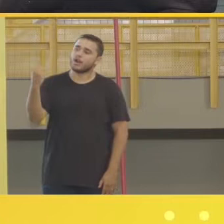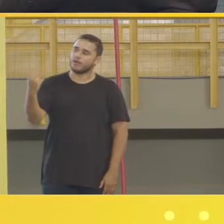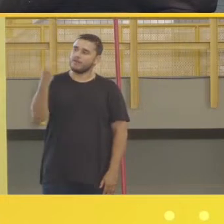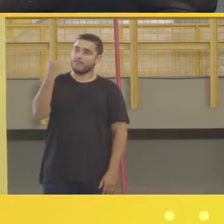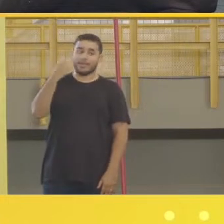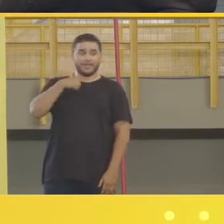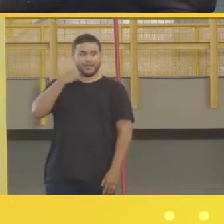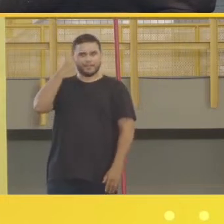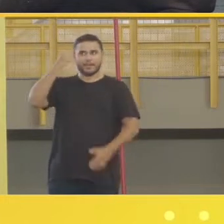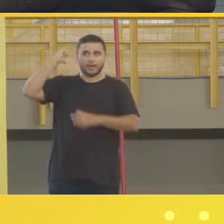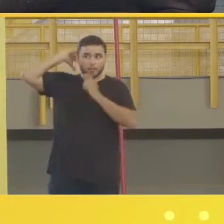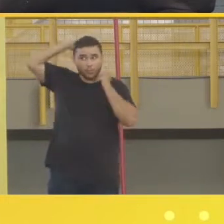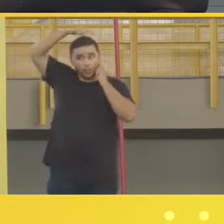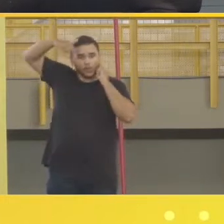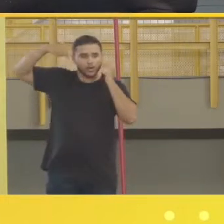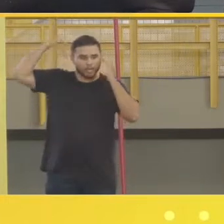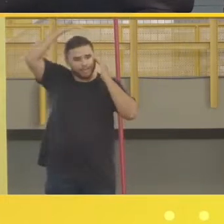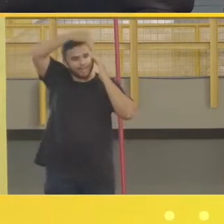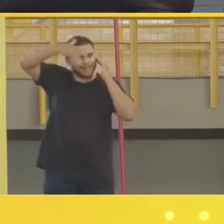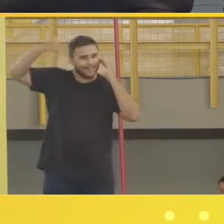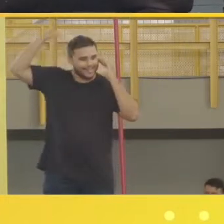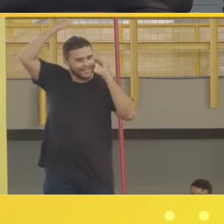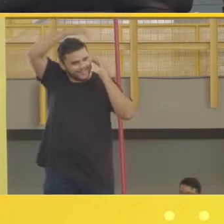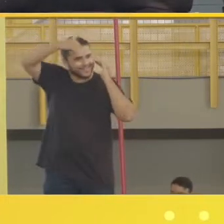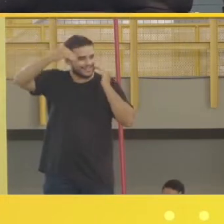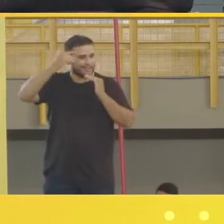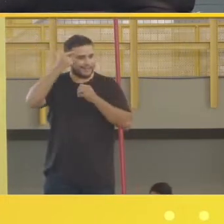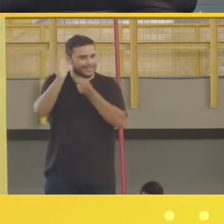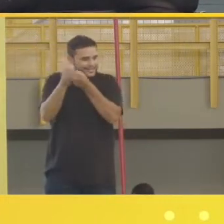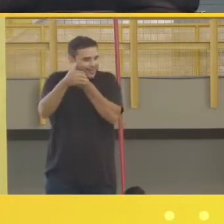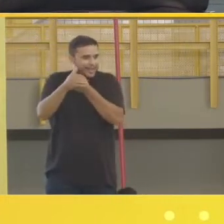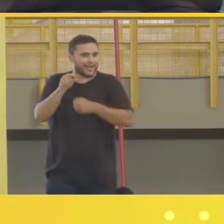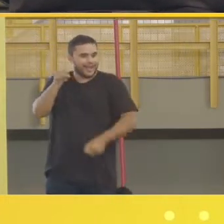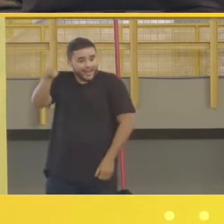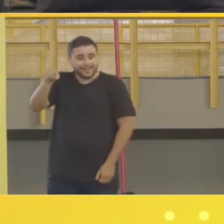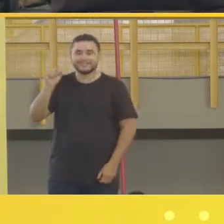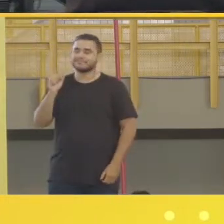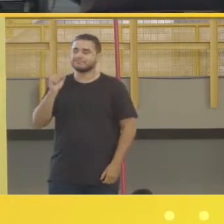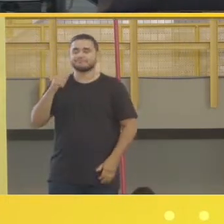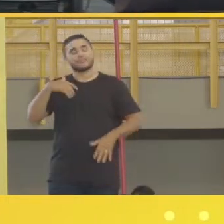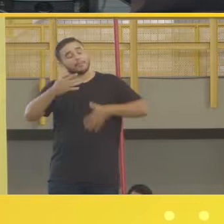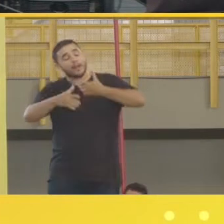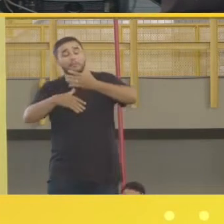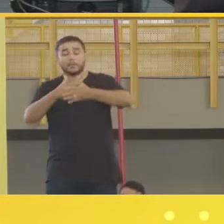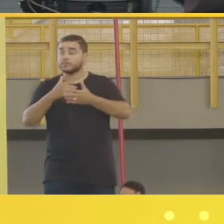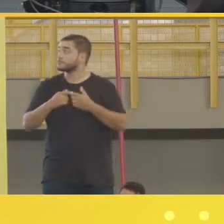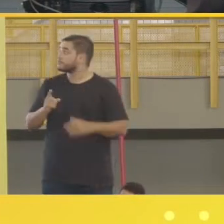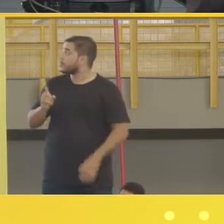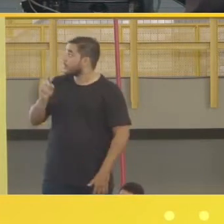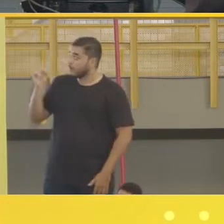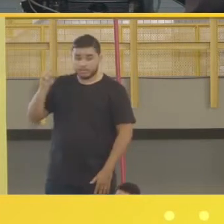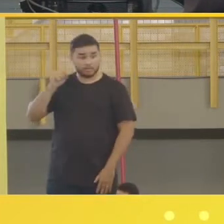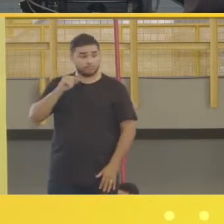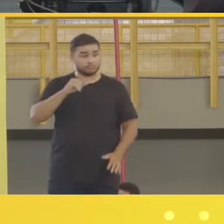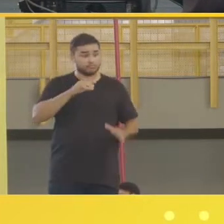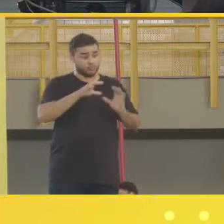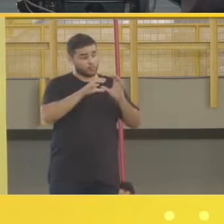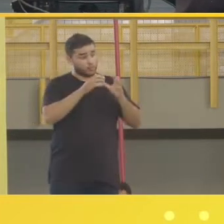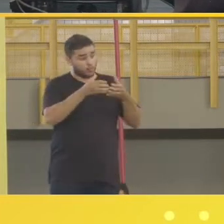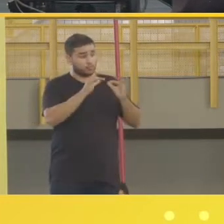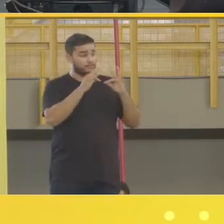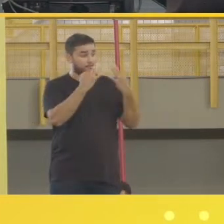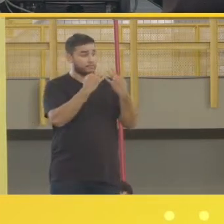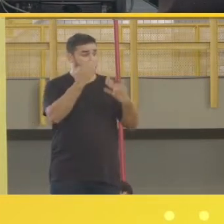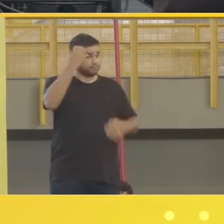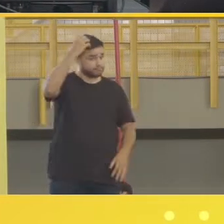toalha, achando que estava na moda, não é? Quando a corte chegou aqui, esse país, que era uma simples colônia,